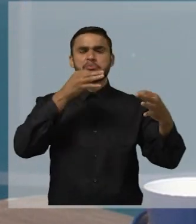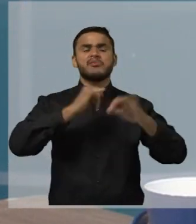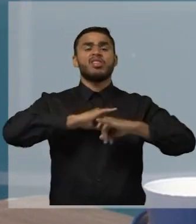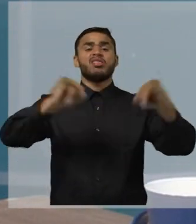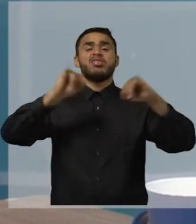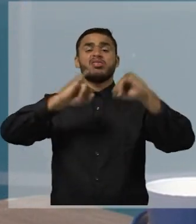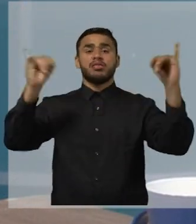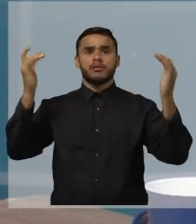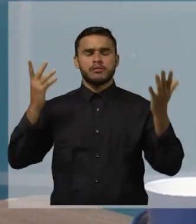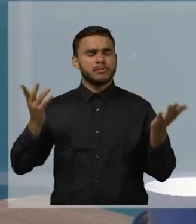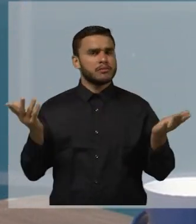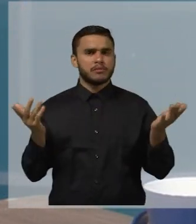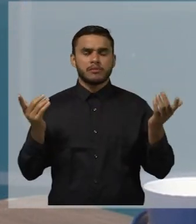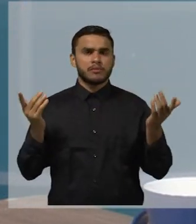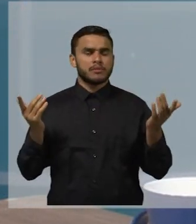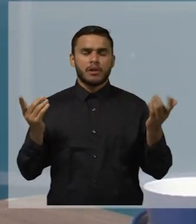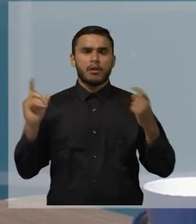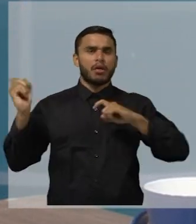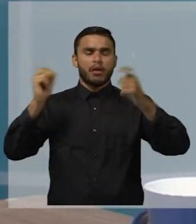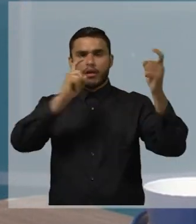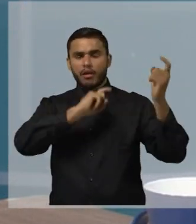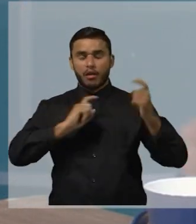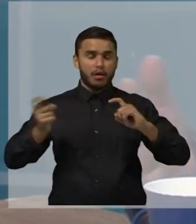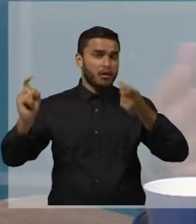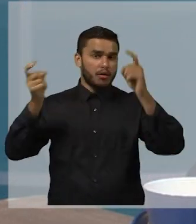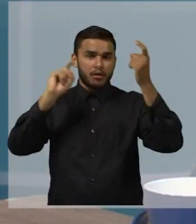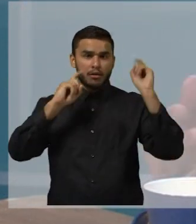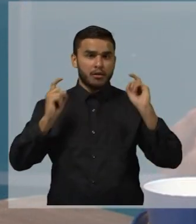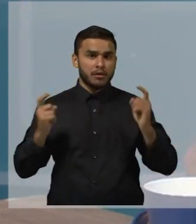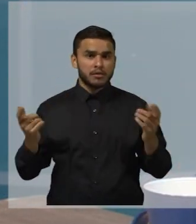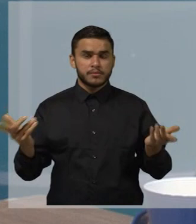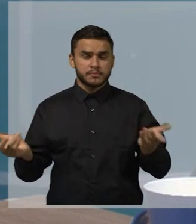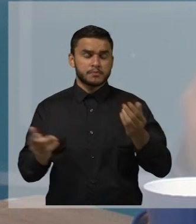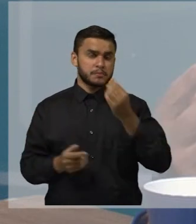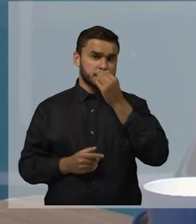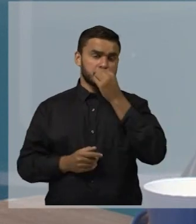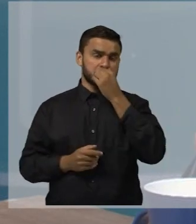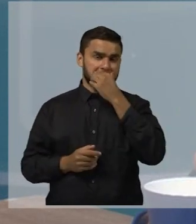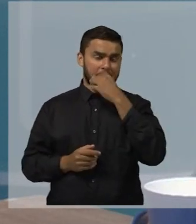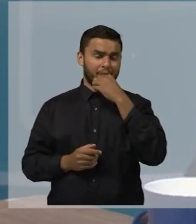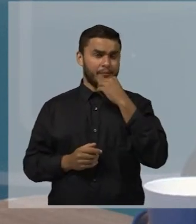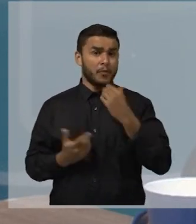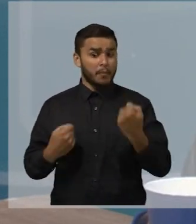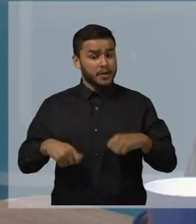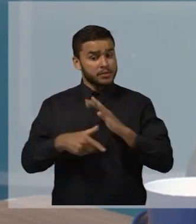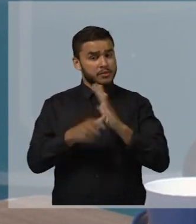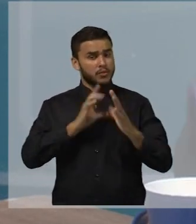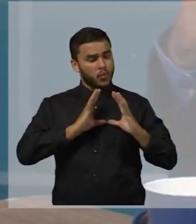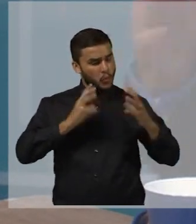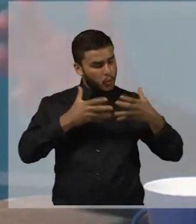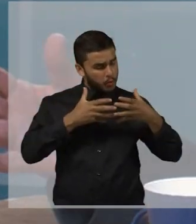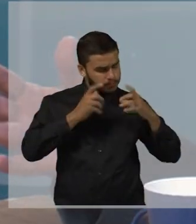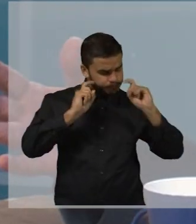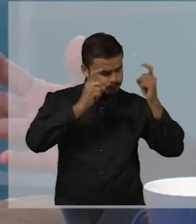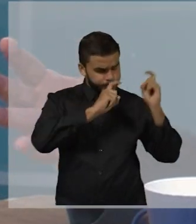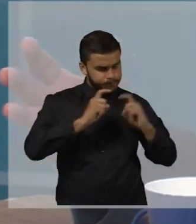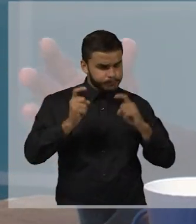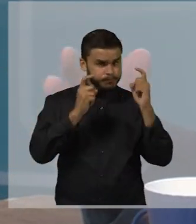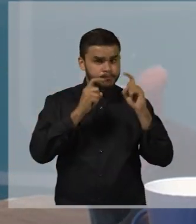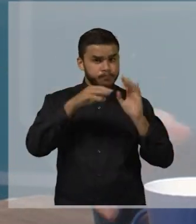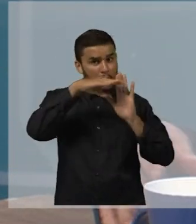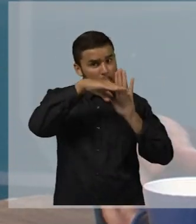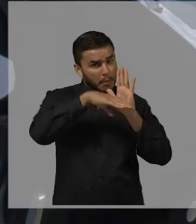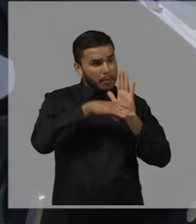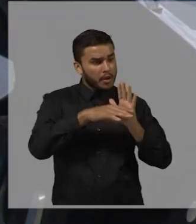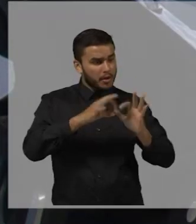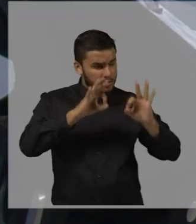público. Não me parece que seja proveitoso para o governo estar discutindo em caráter